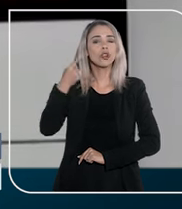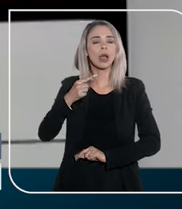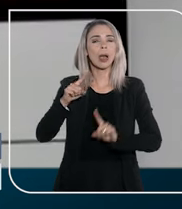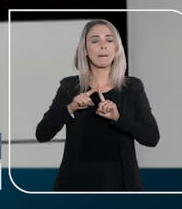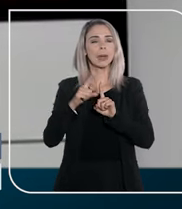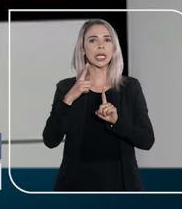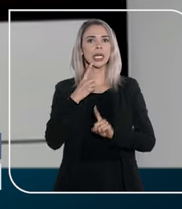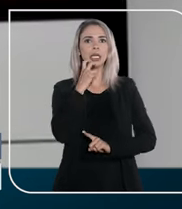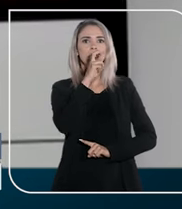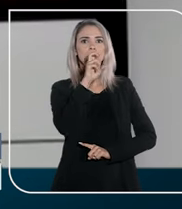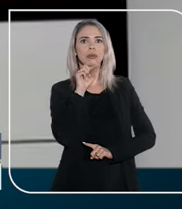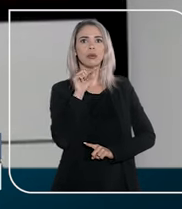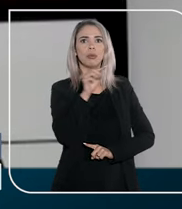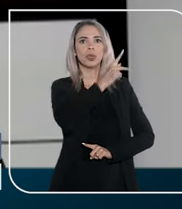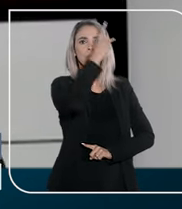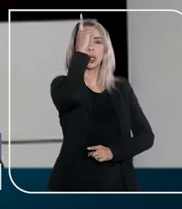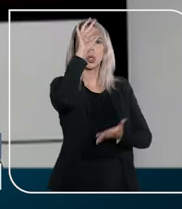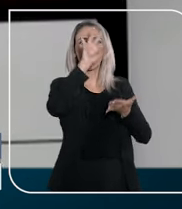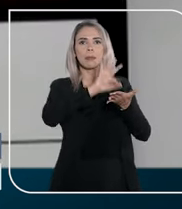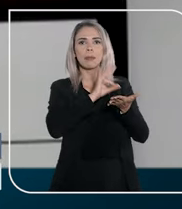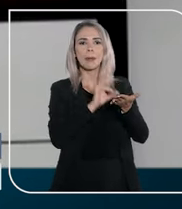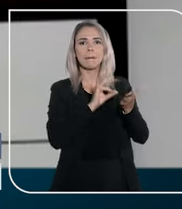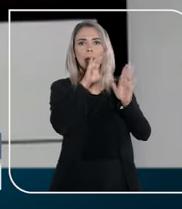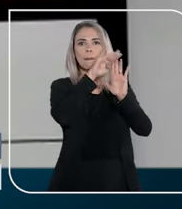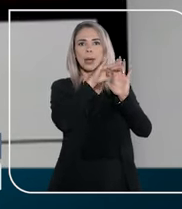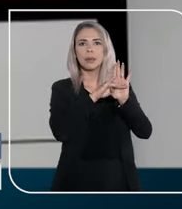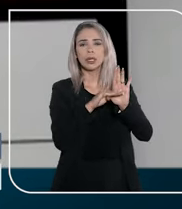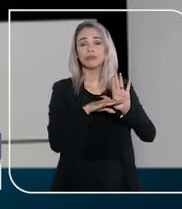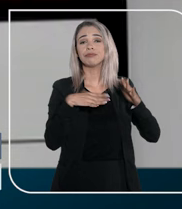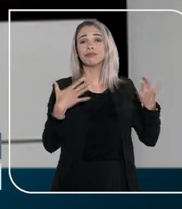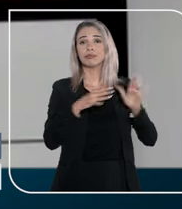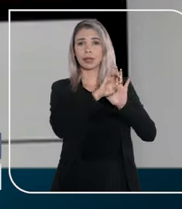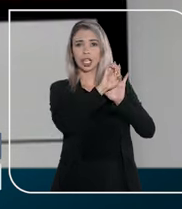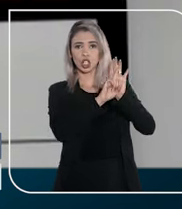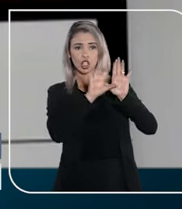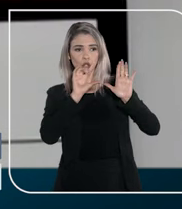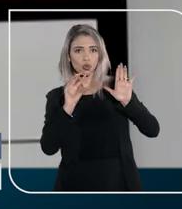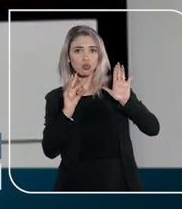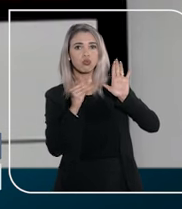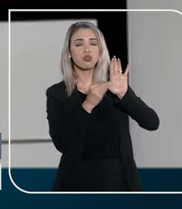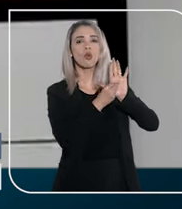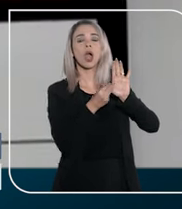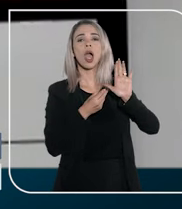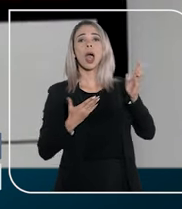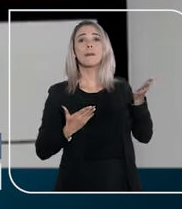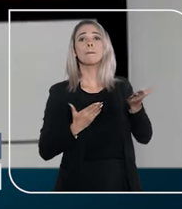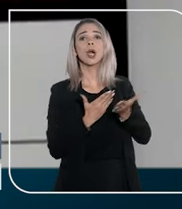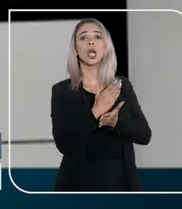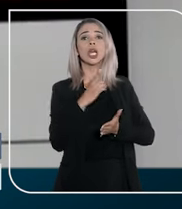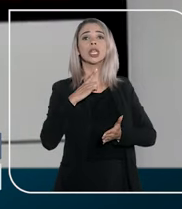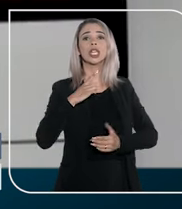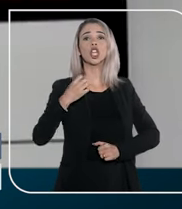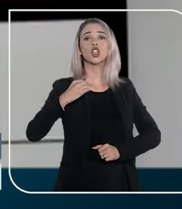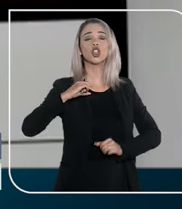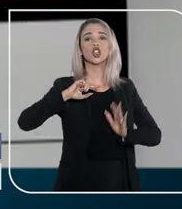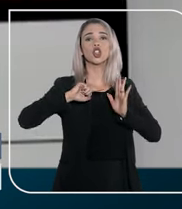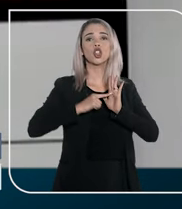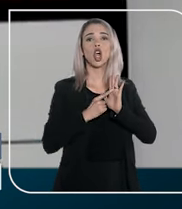5 mil inscritos. Eu coloco talvez uma cláusula no edital que diz que vou aprovar aqueles que tiverem nota superior a